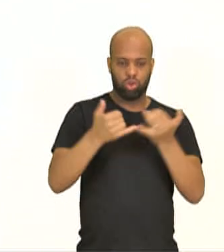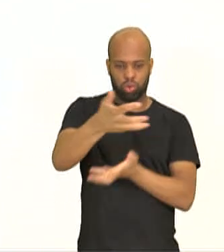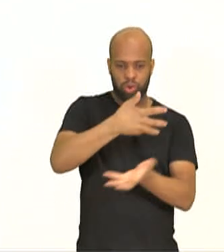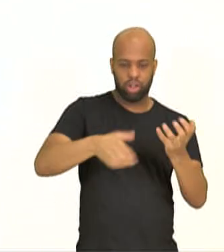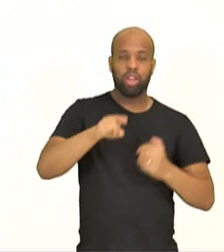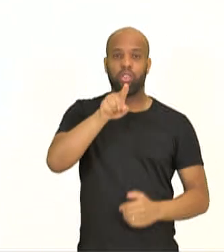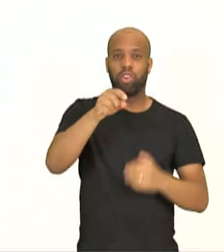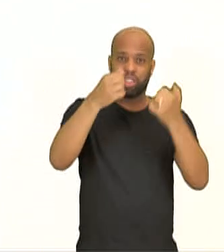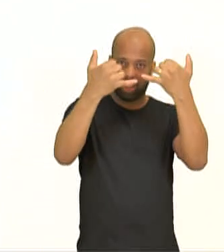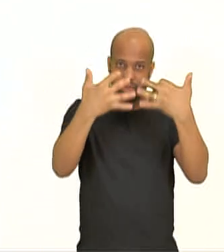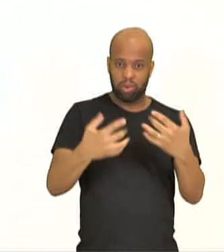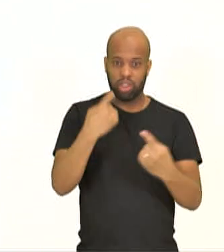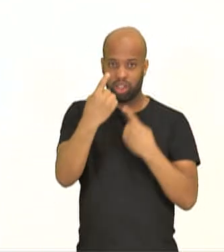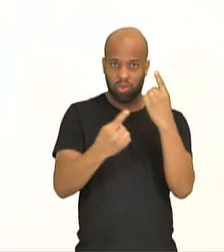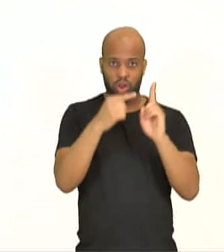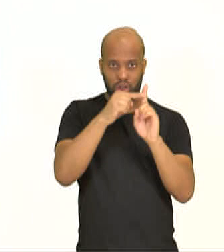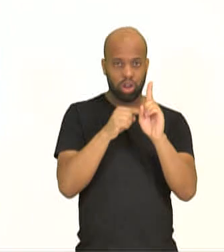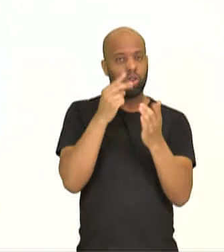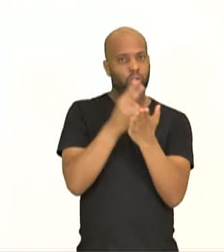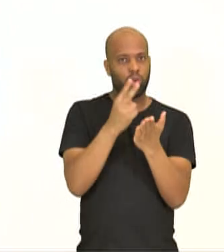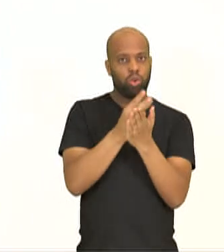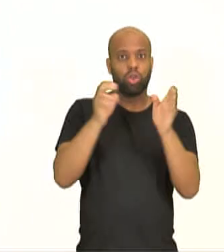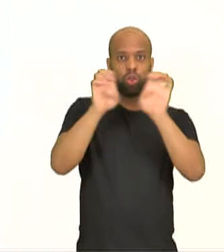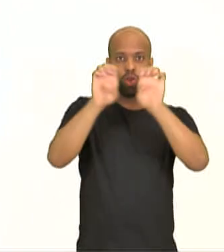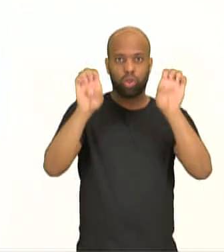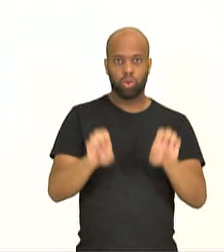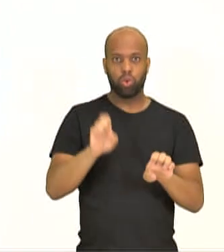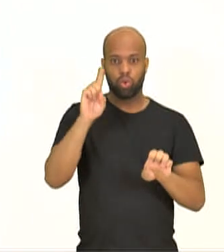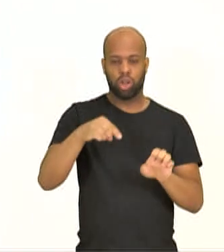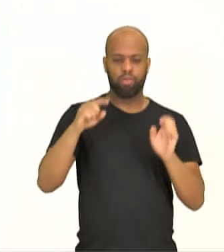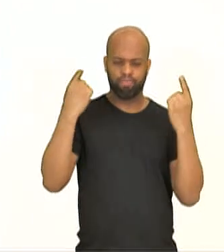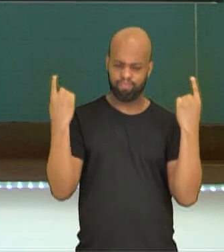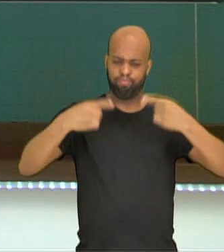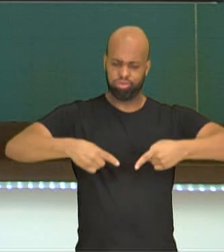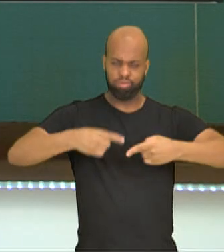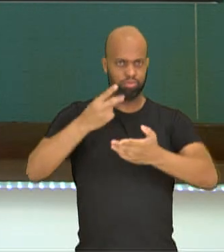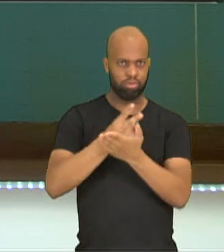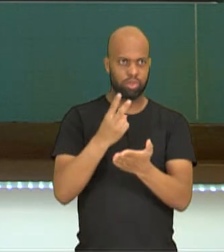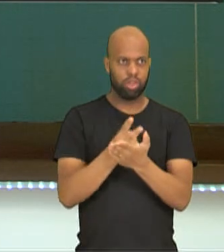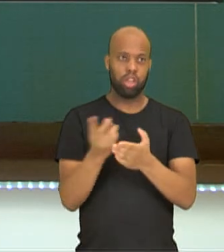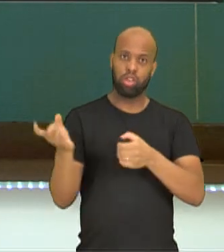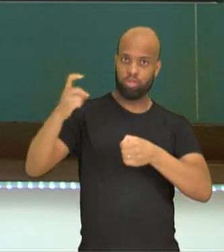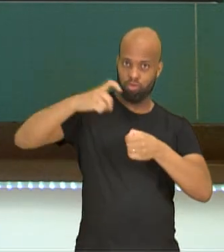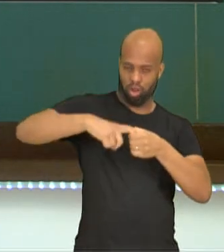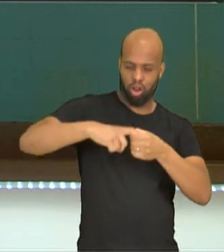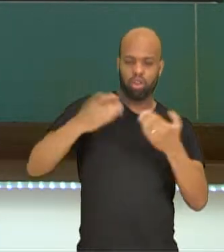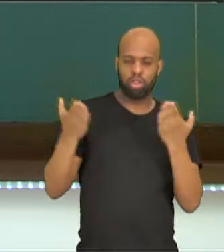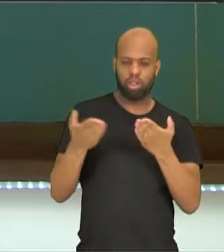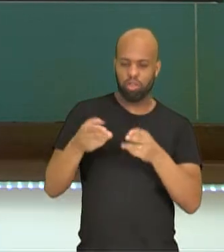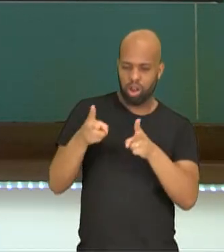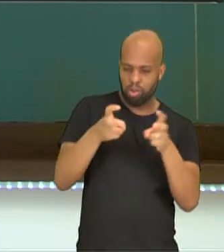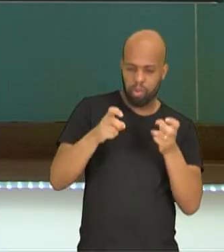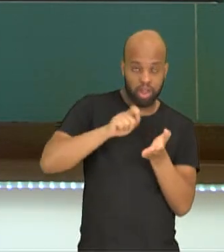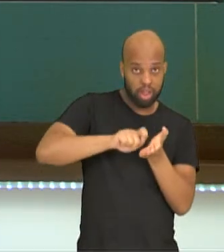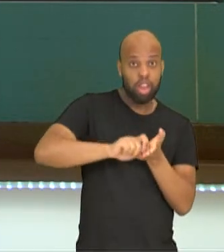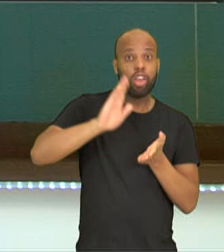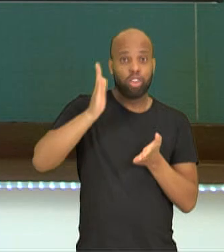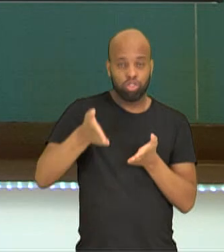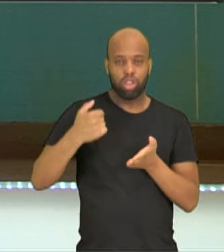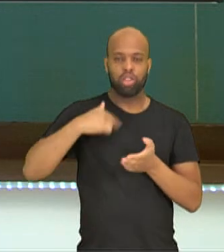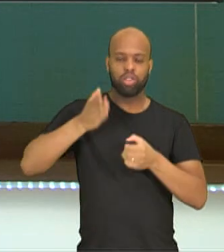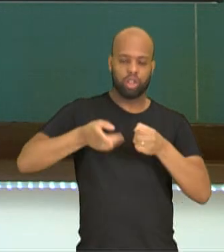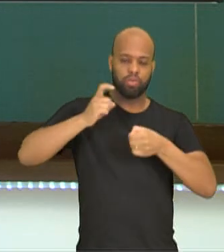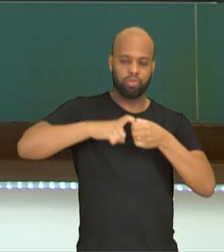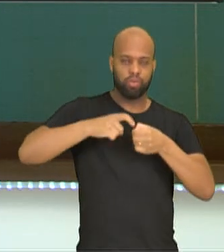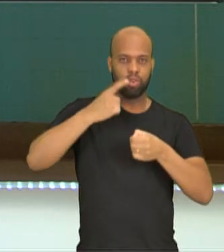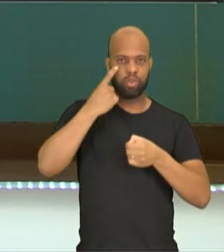Explique qual desses tipos se mantém em uma estrutura totalmente competitiva. Volta lá, então, pessoal, observa as anotações e daqui a pouquinho